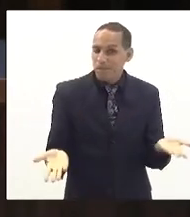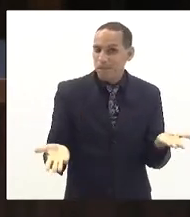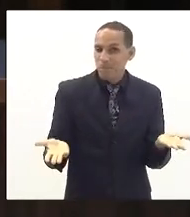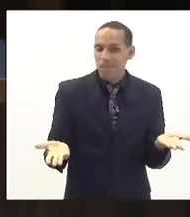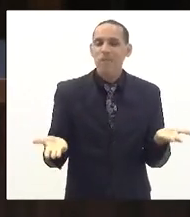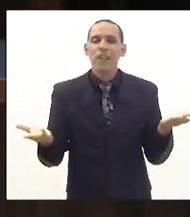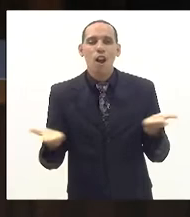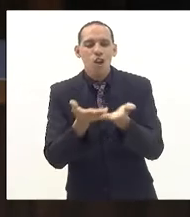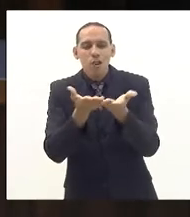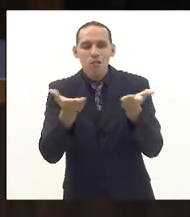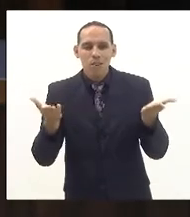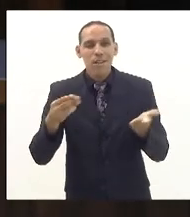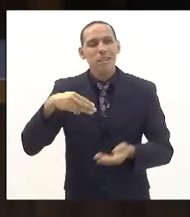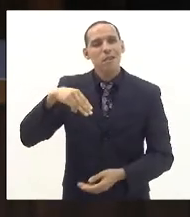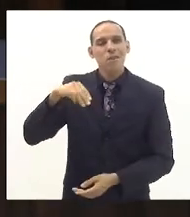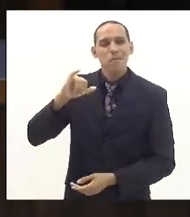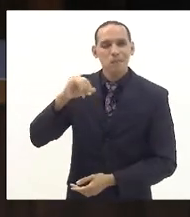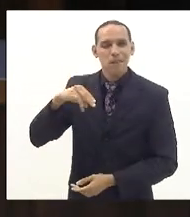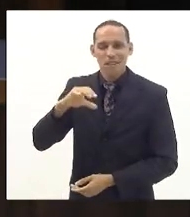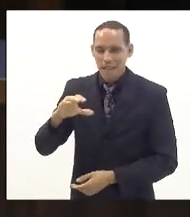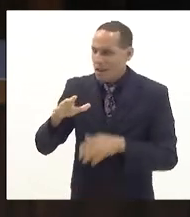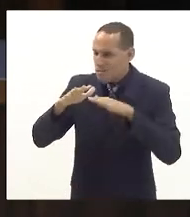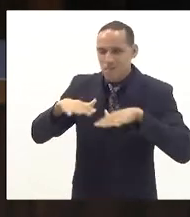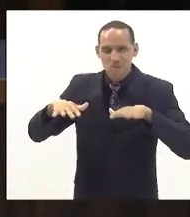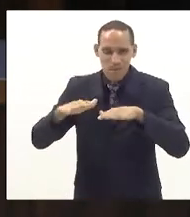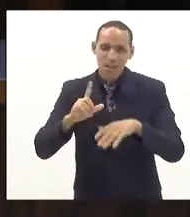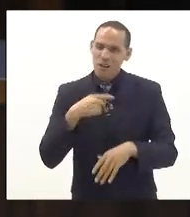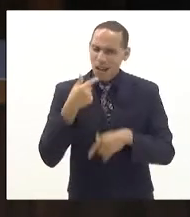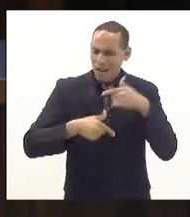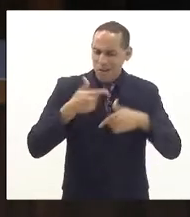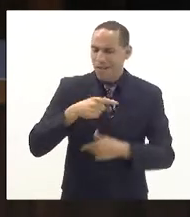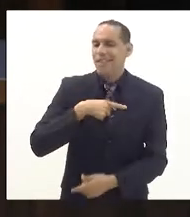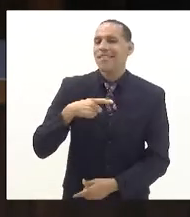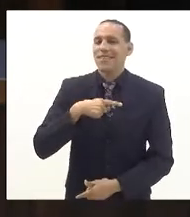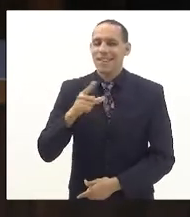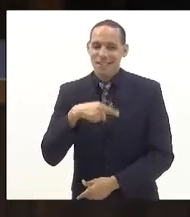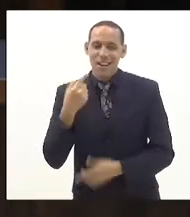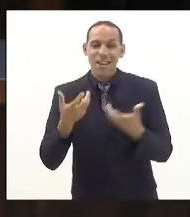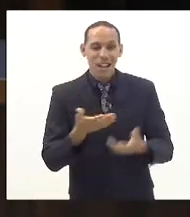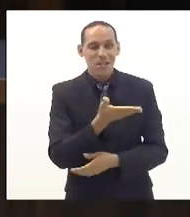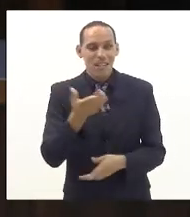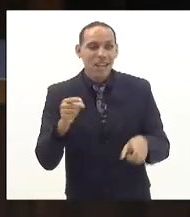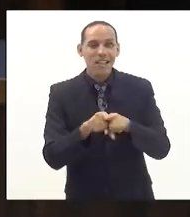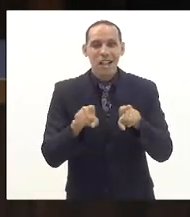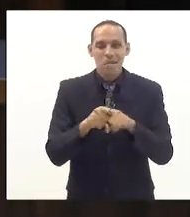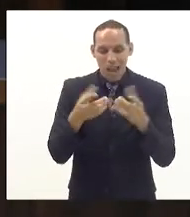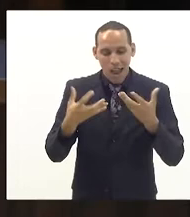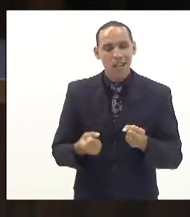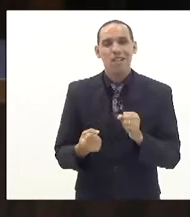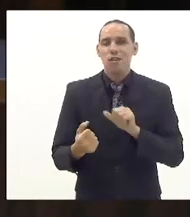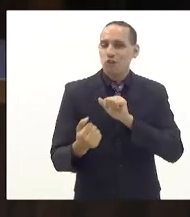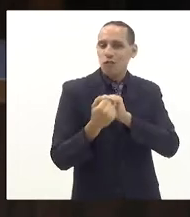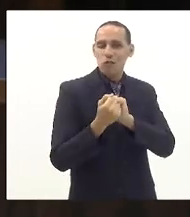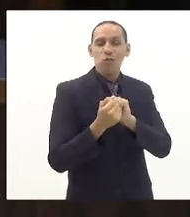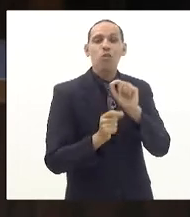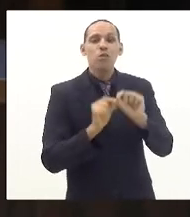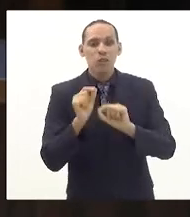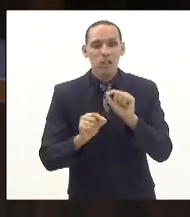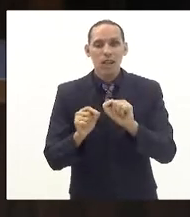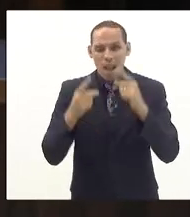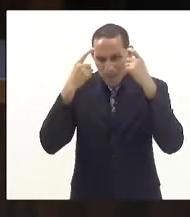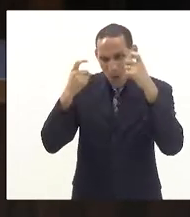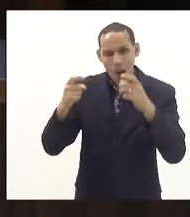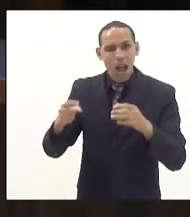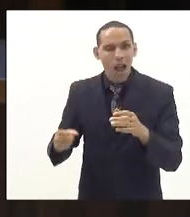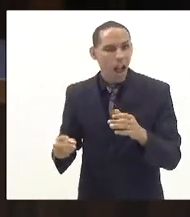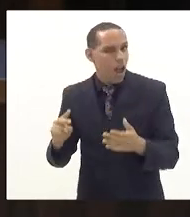o dever de casa, Mink, que eu quero passar para cada vocês, porque a gente tem muito trabalho, a gente também quer que vocês assumam isso com a gente. Para cada ato de